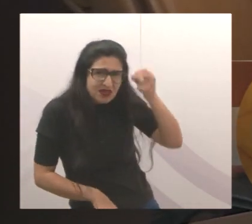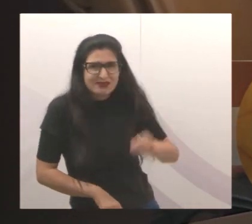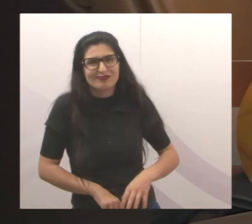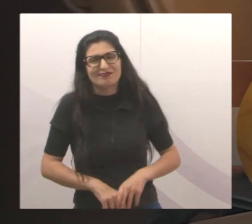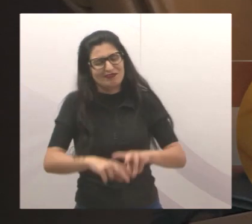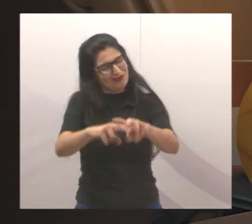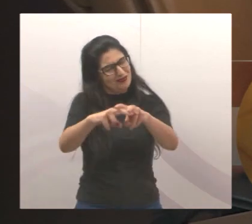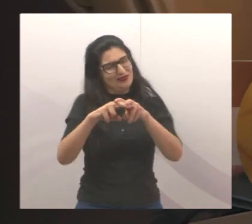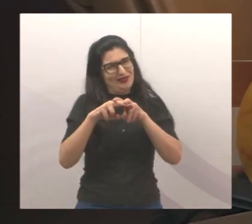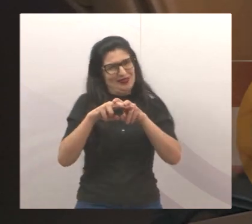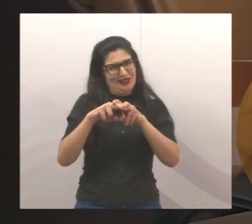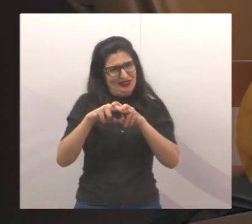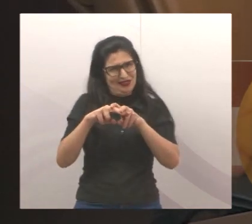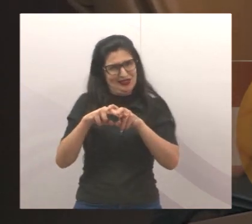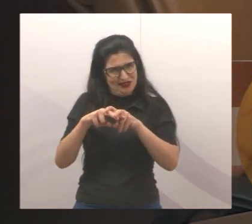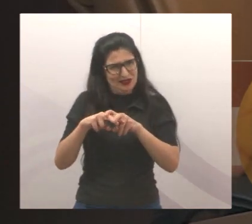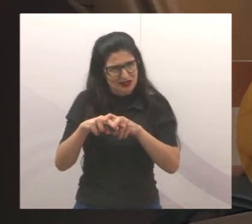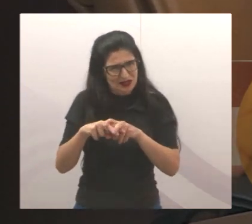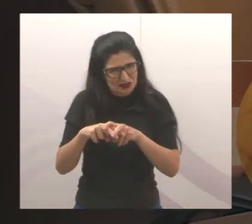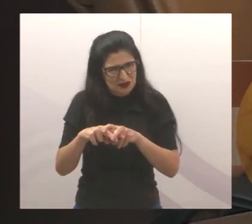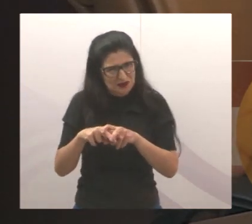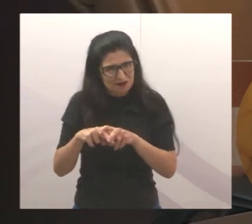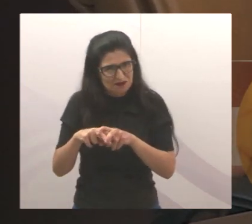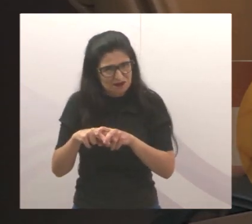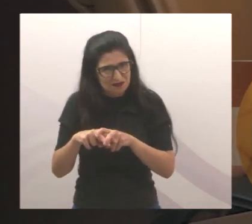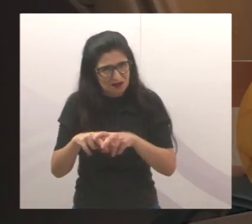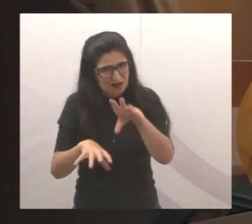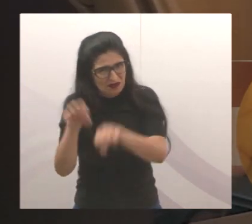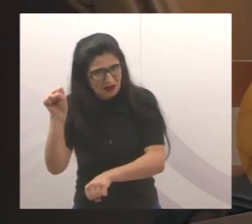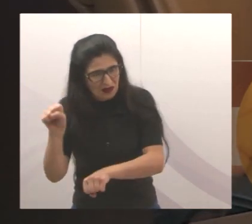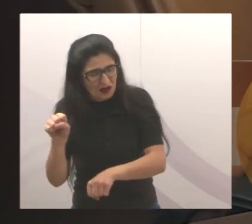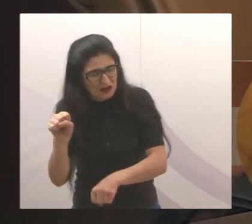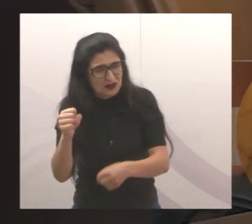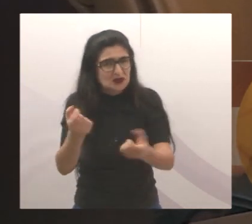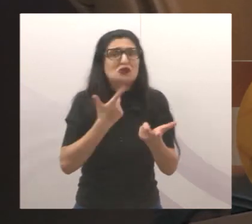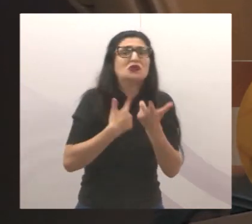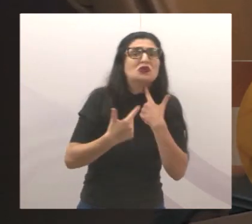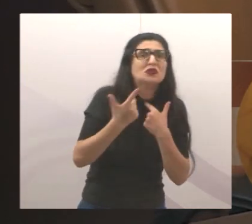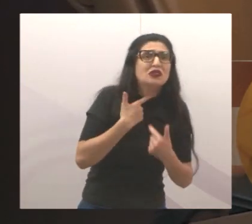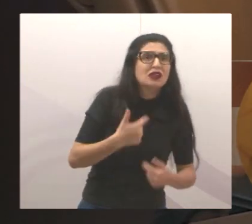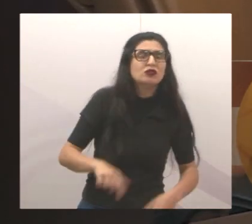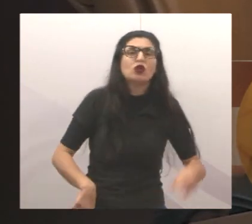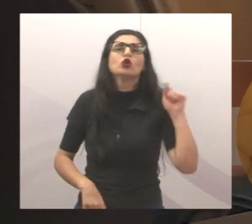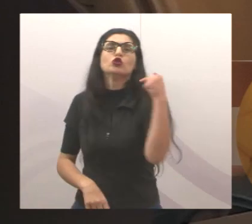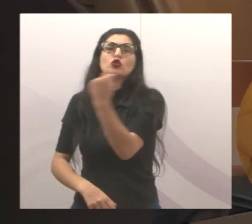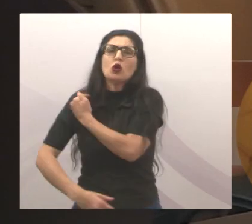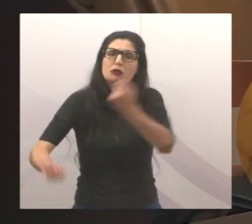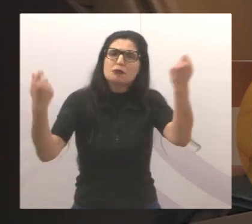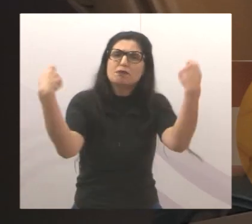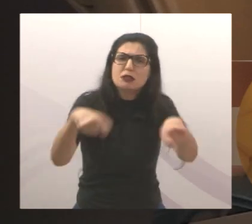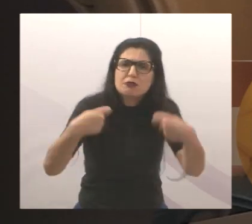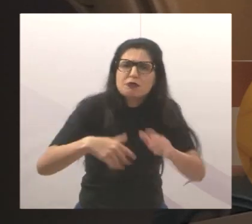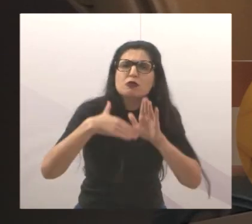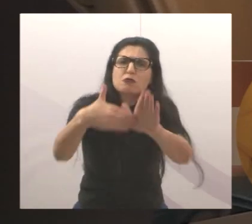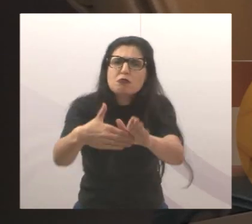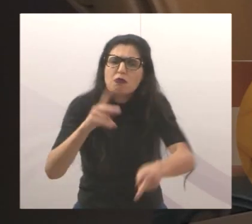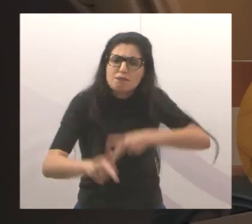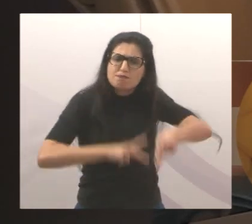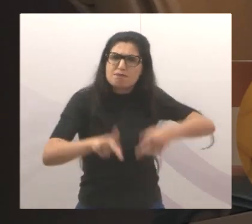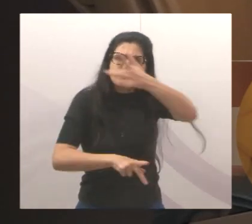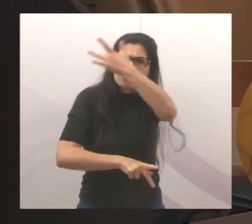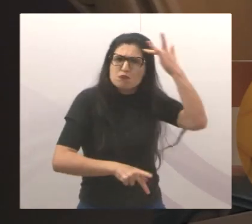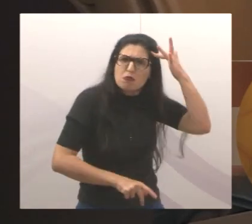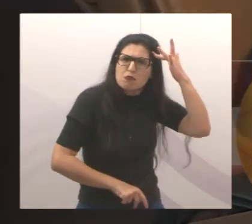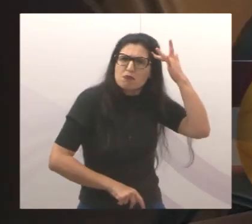nós não podemos e temos que ter a responsabilidade de governar para quem mais precisa e para quem é mais vulnerável.